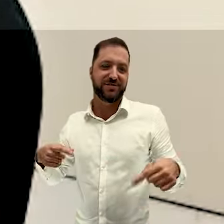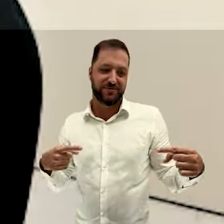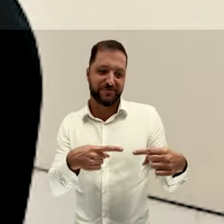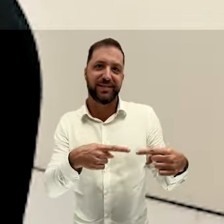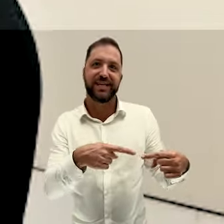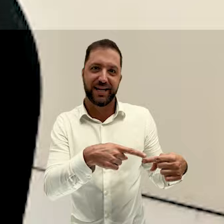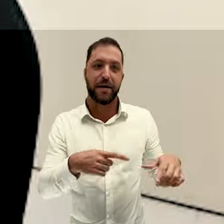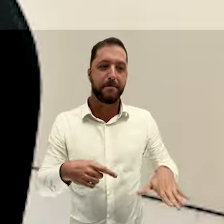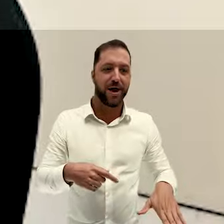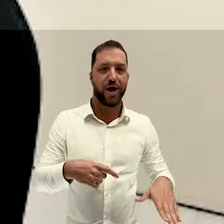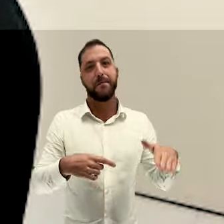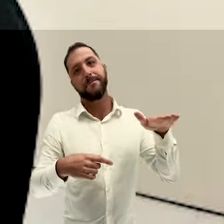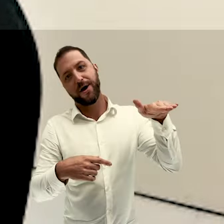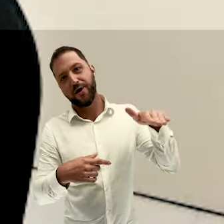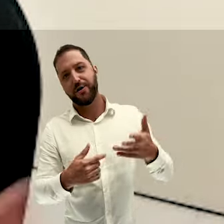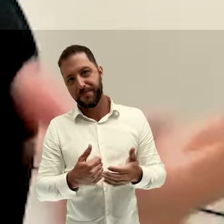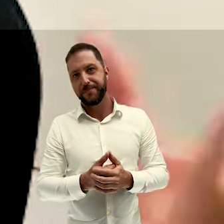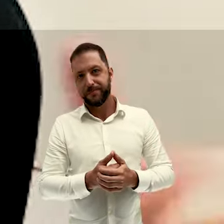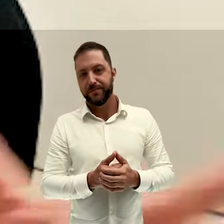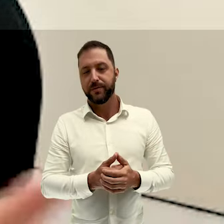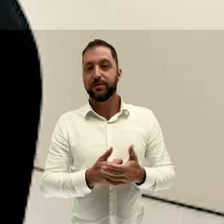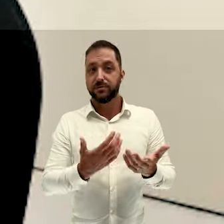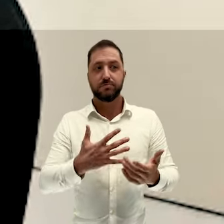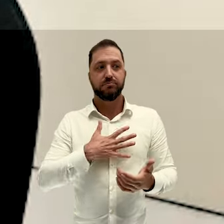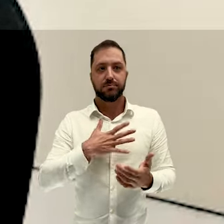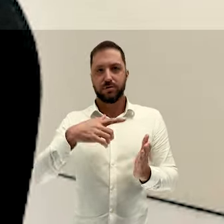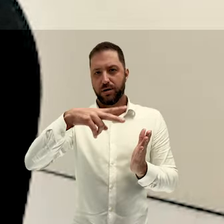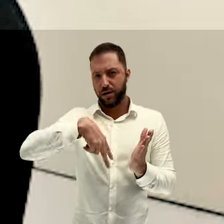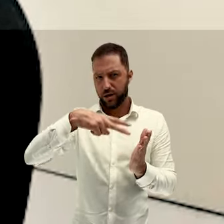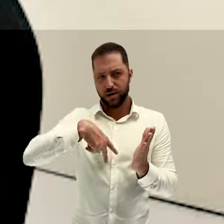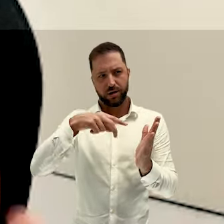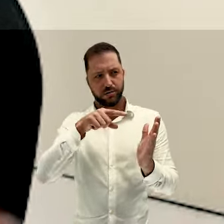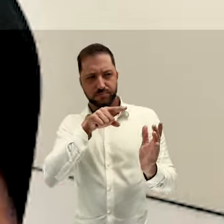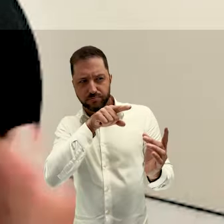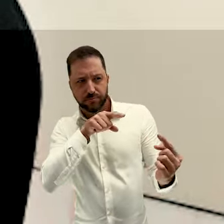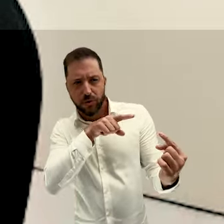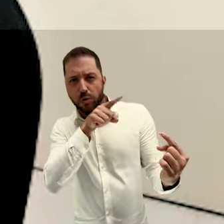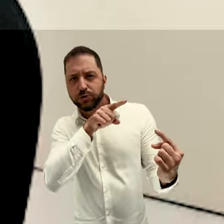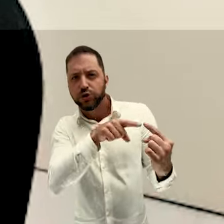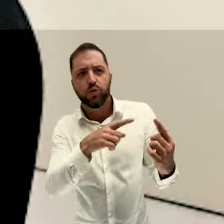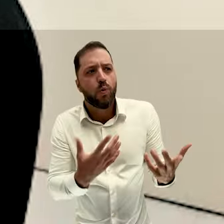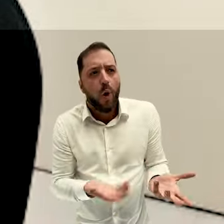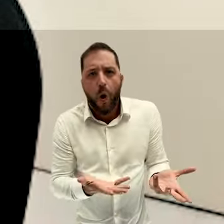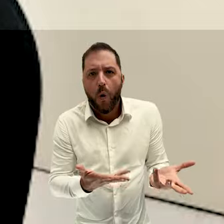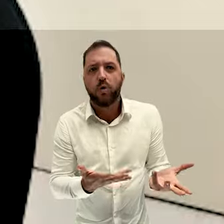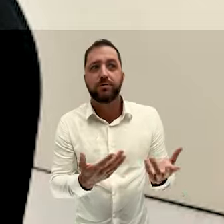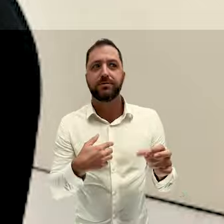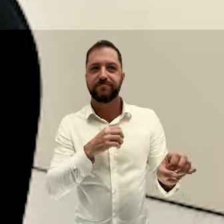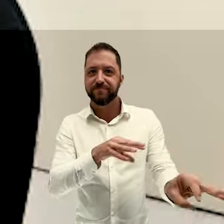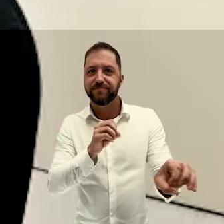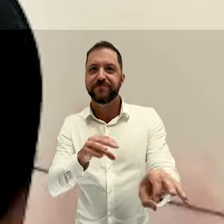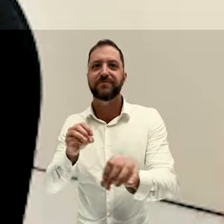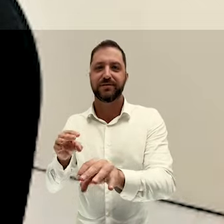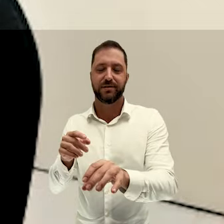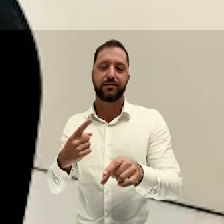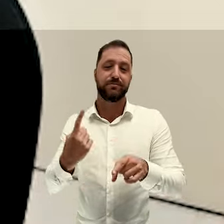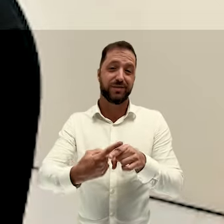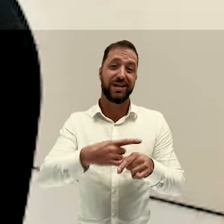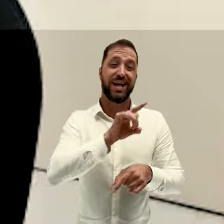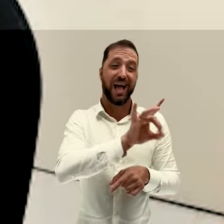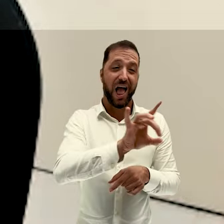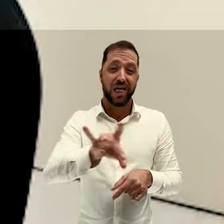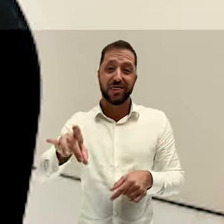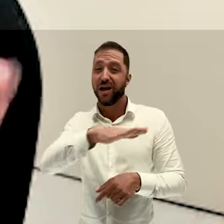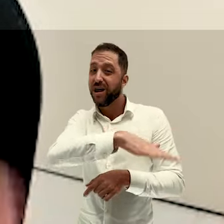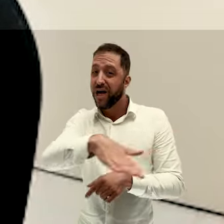de livro. Ele precisa entender os objetivos que ele quer com aquela leitura, porque todas as crianças,